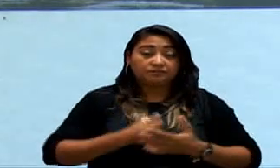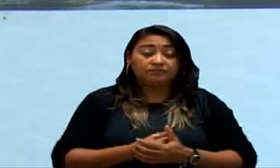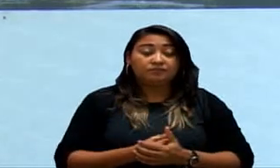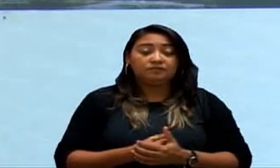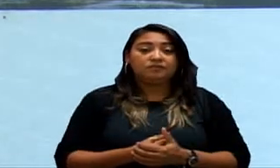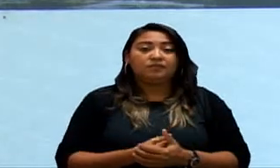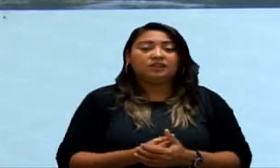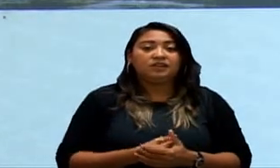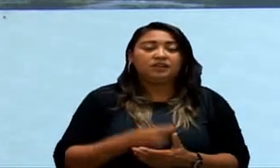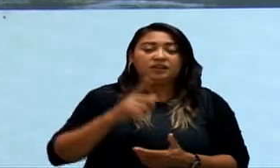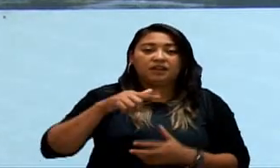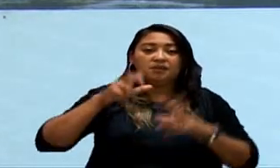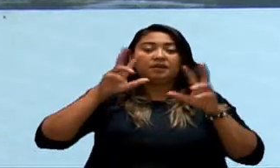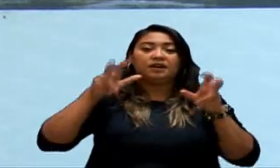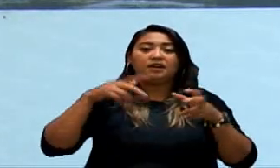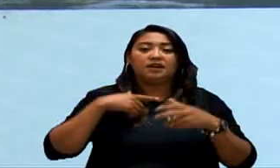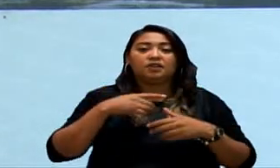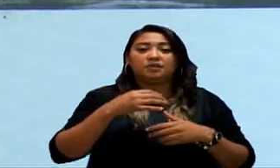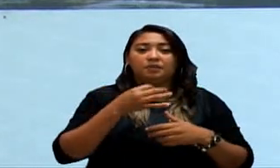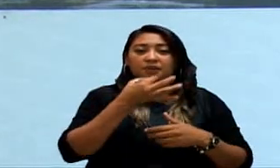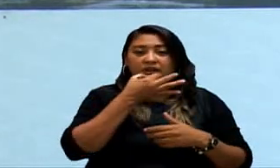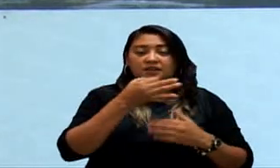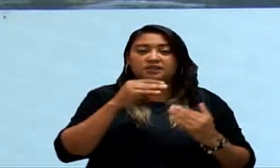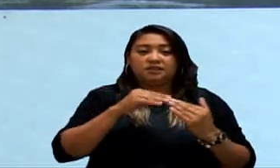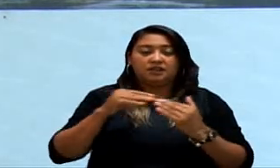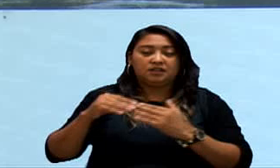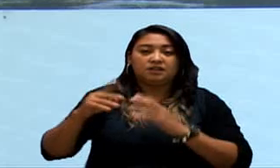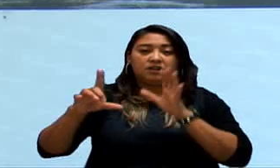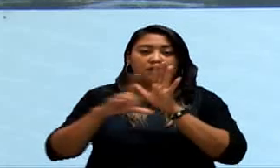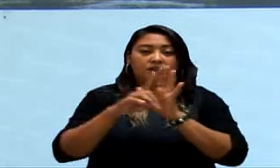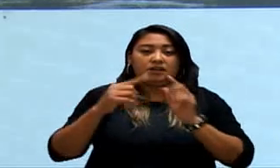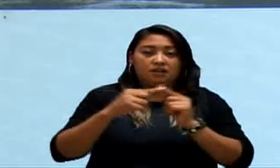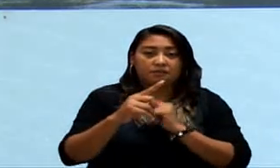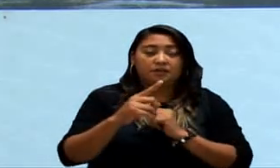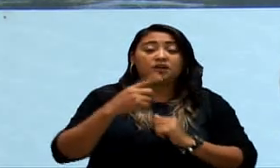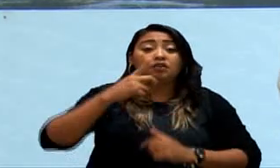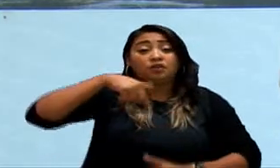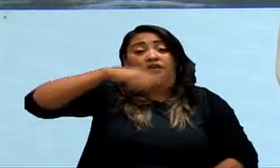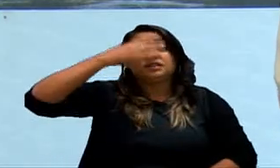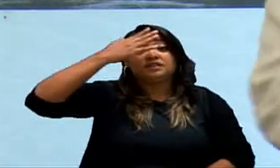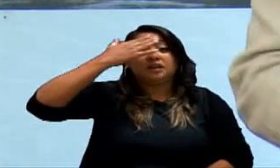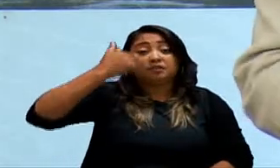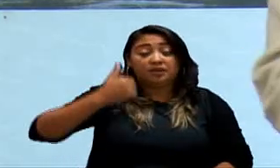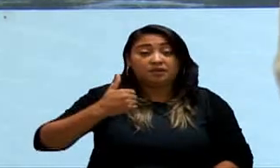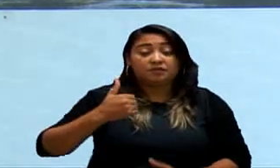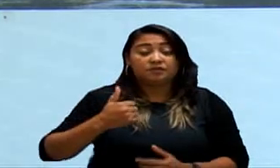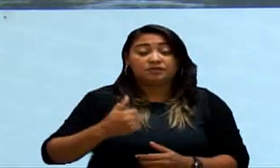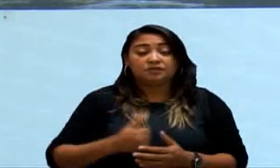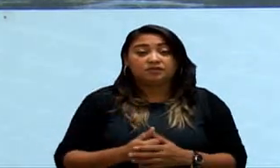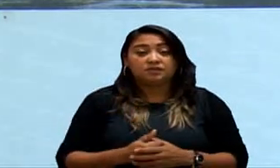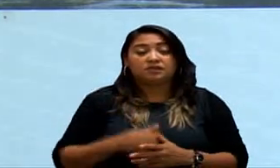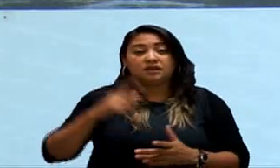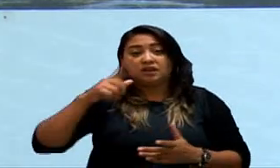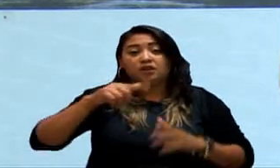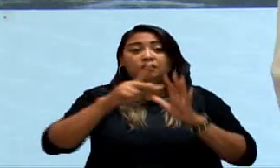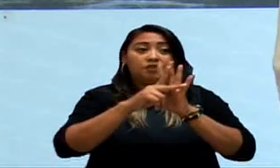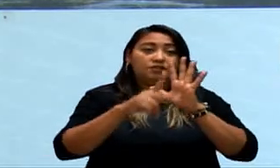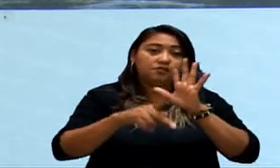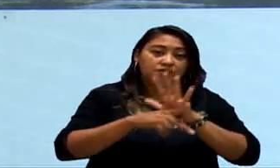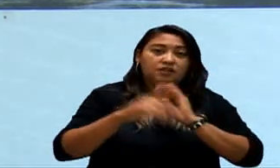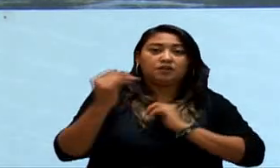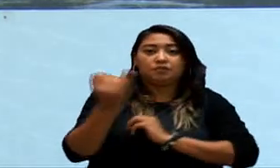discutido, é sobre o parecer de inconstitucionalidade. A gente tem ciência, né, do que é o projeto,